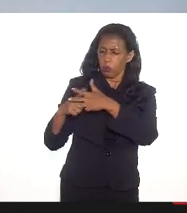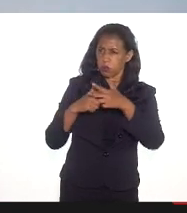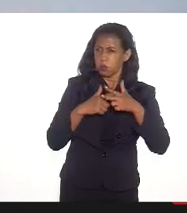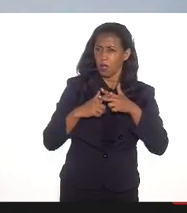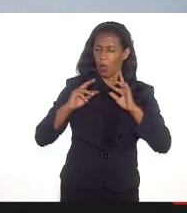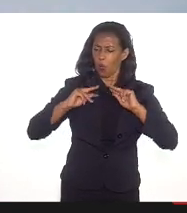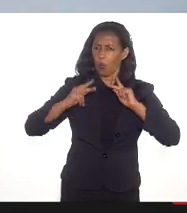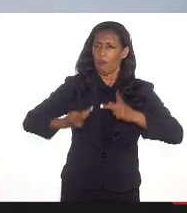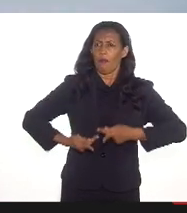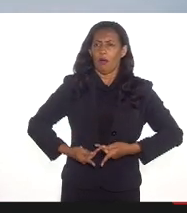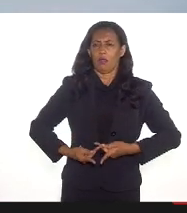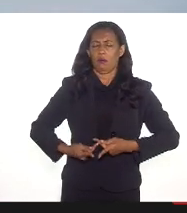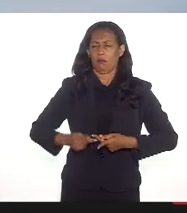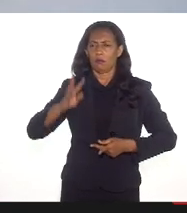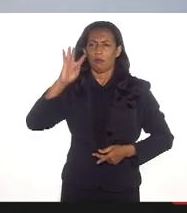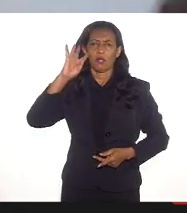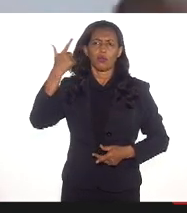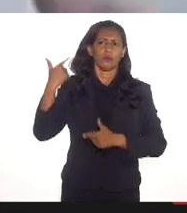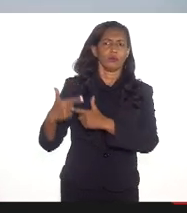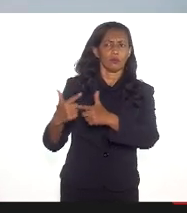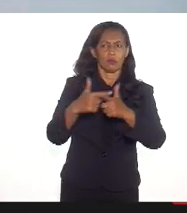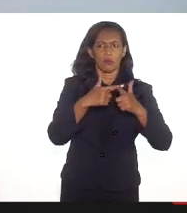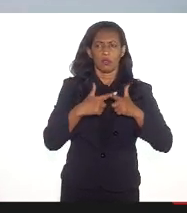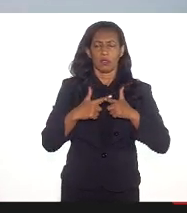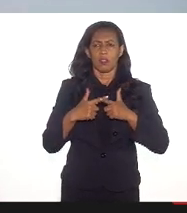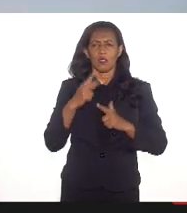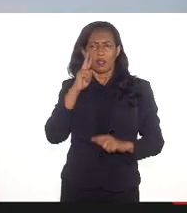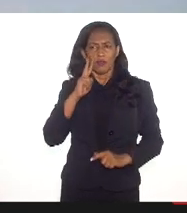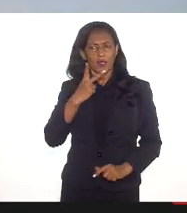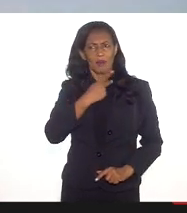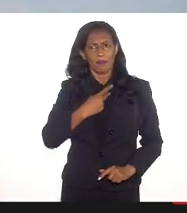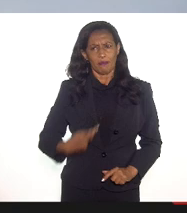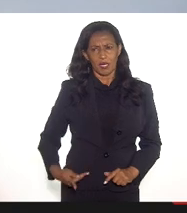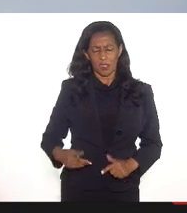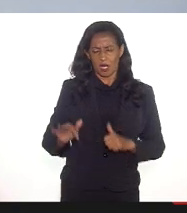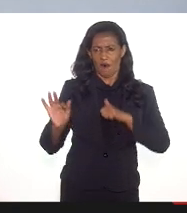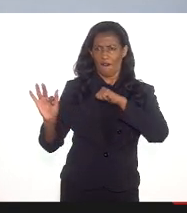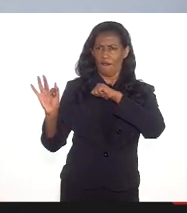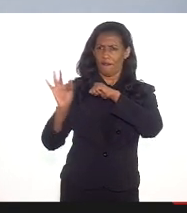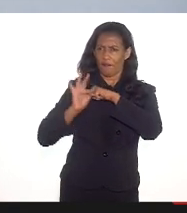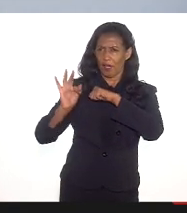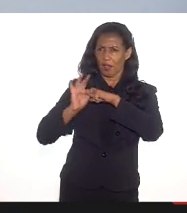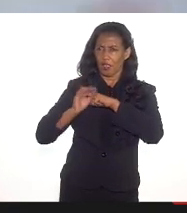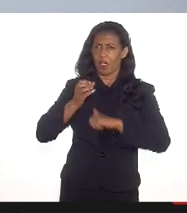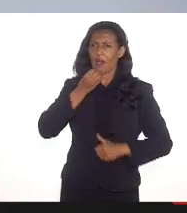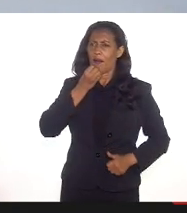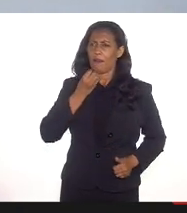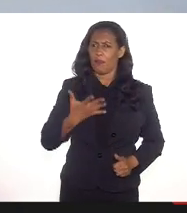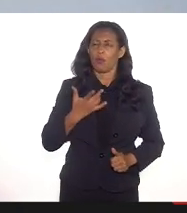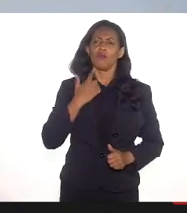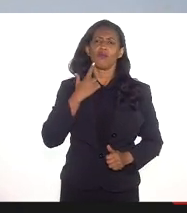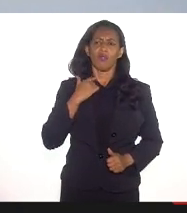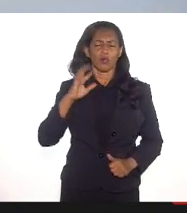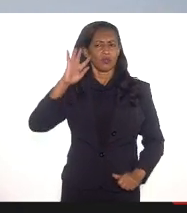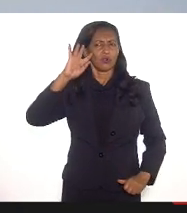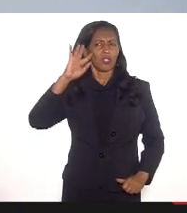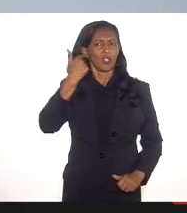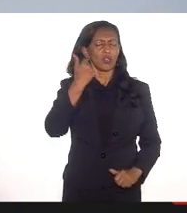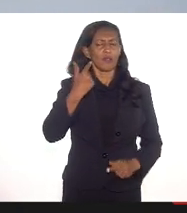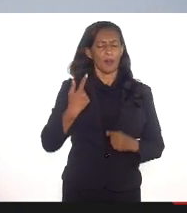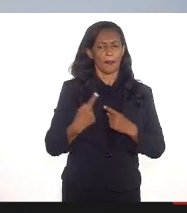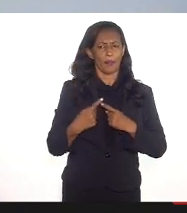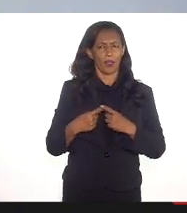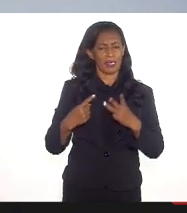para a gente poder resolver e vir na presidência da FAETEC a boa vontade efetiva de resolver, porque durante